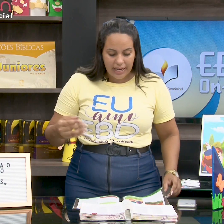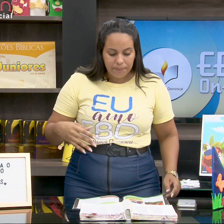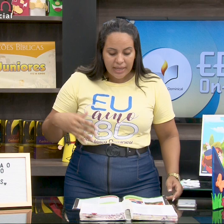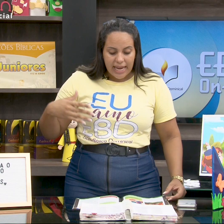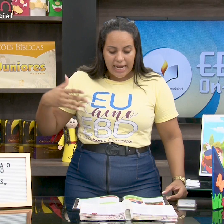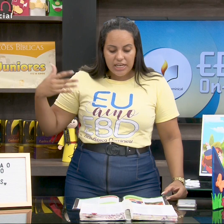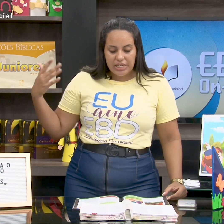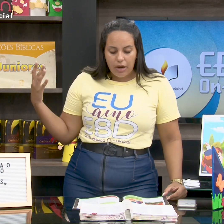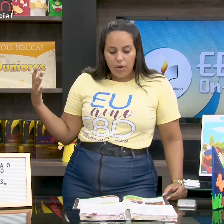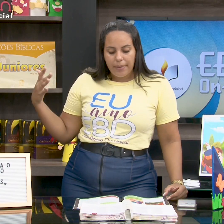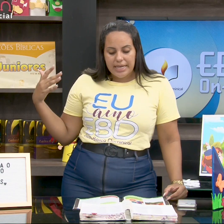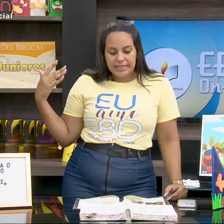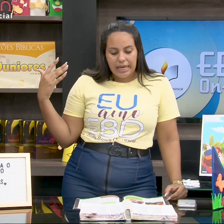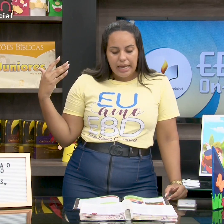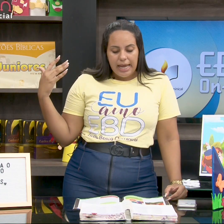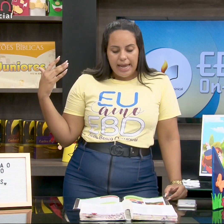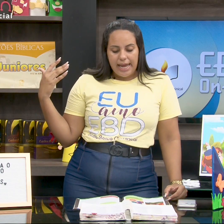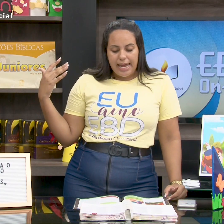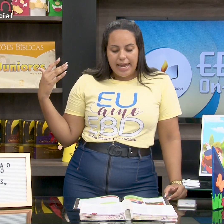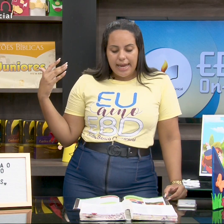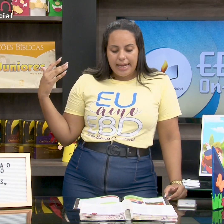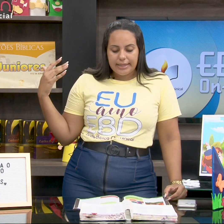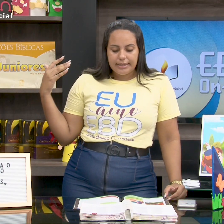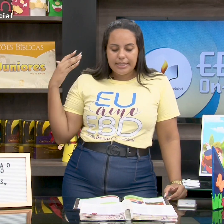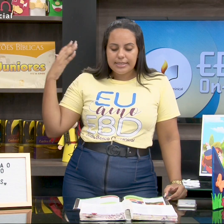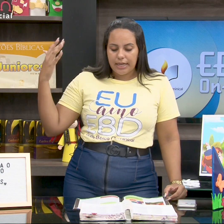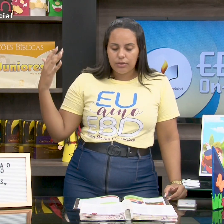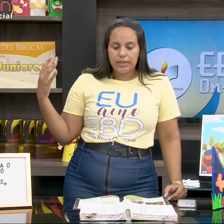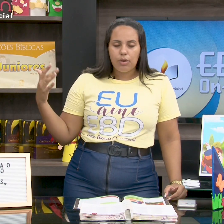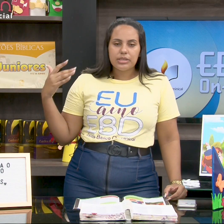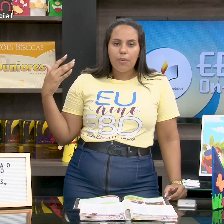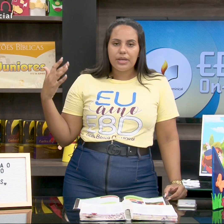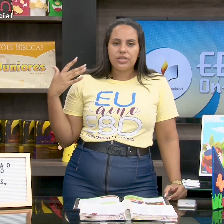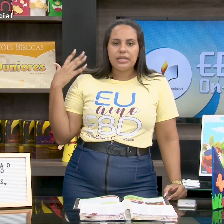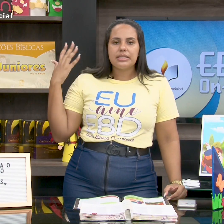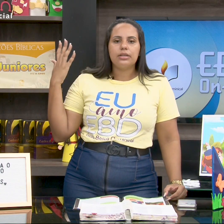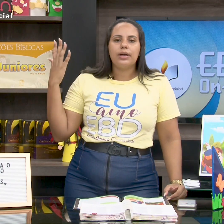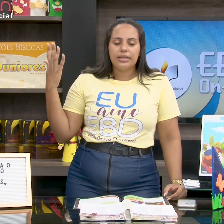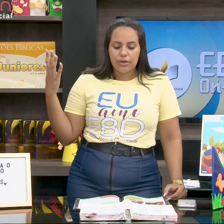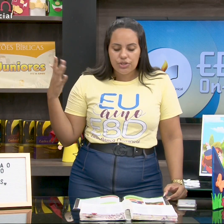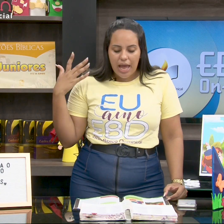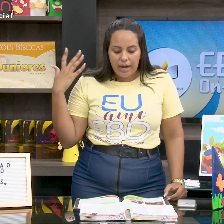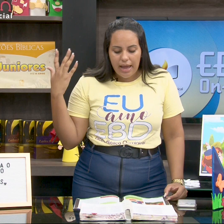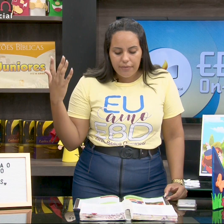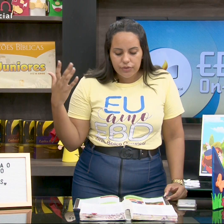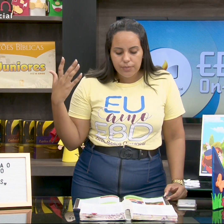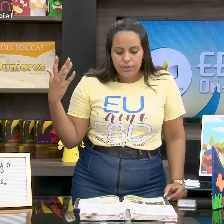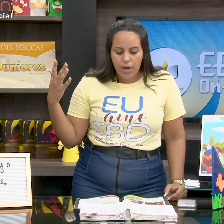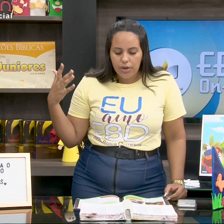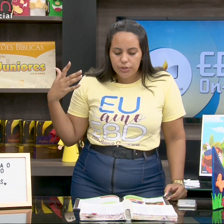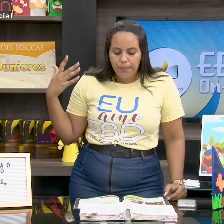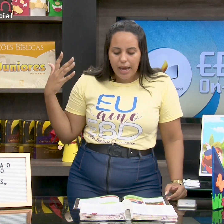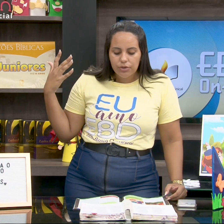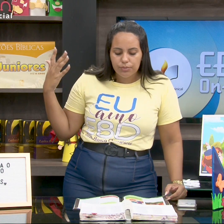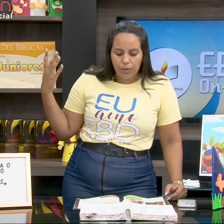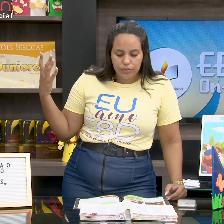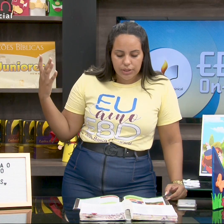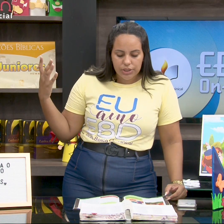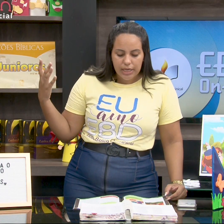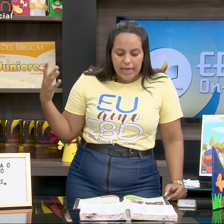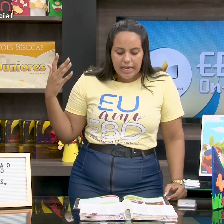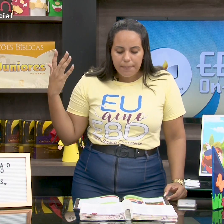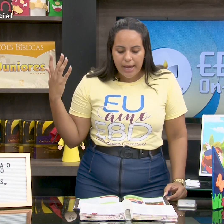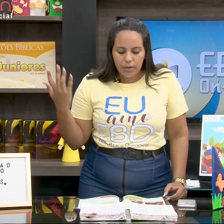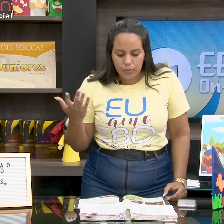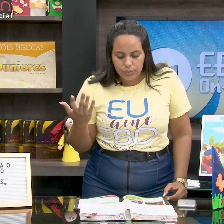eu falei, ele já começa dizendo, né? O salmista dizendo a Deus: eleva os meus olhos para os